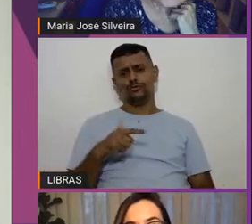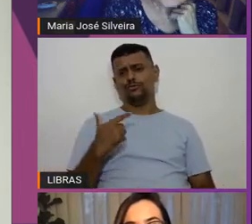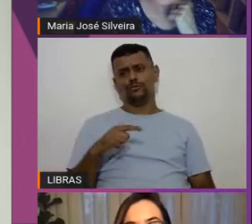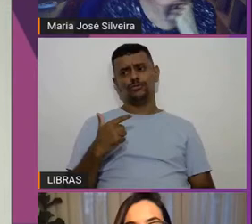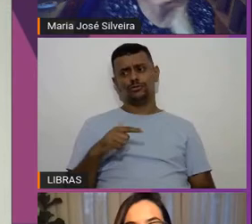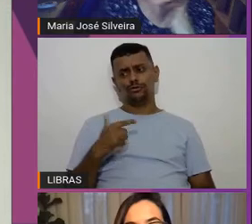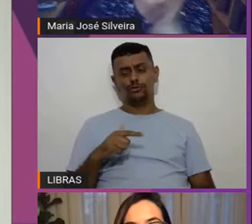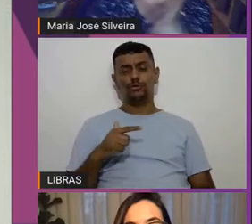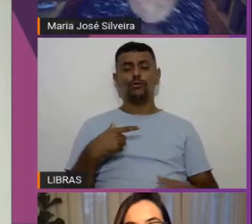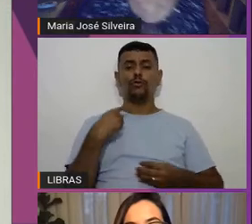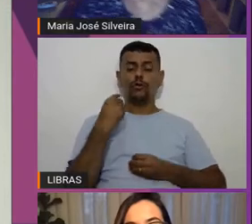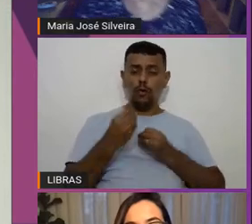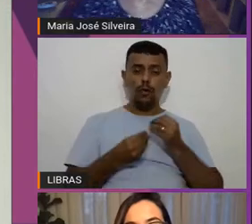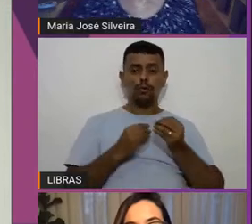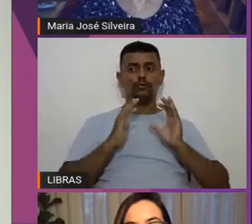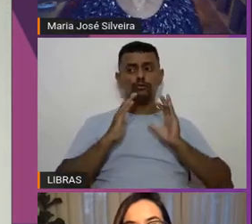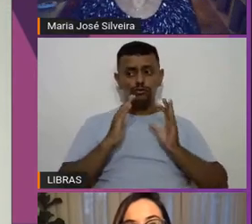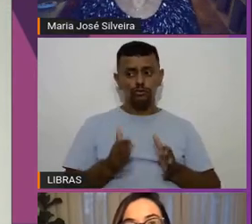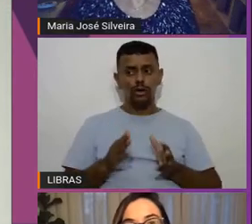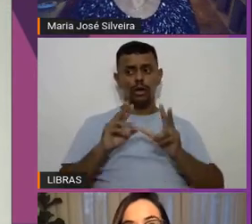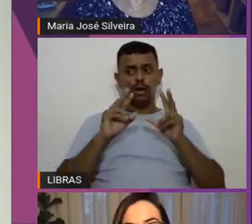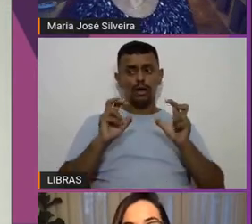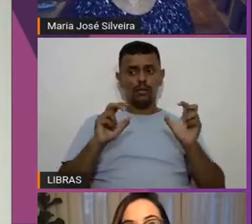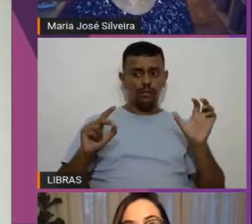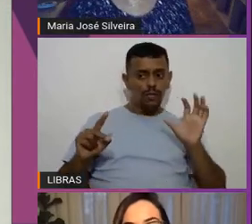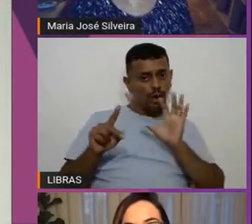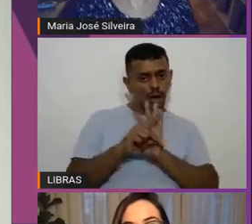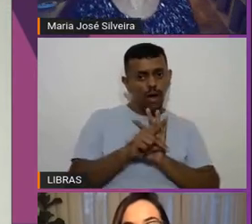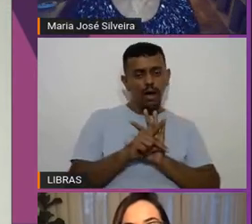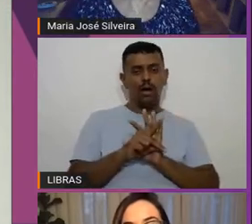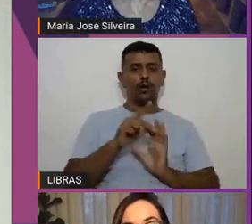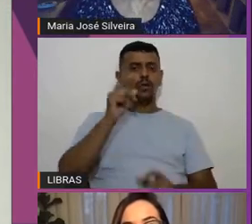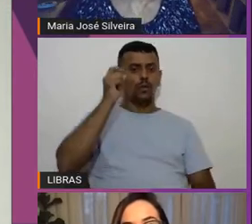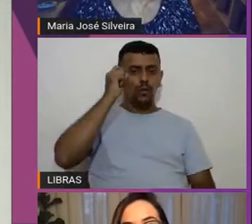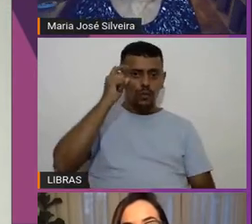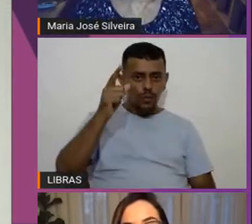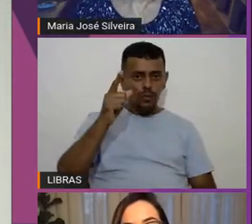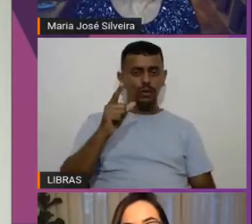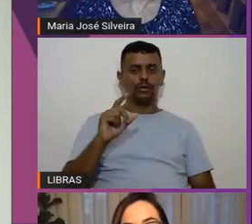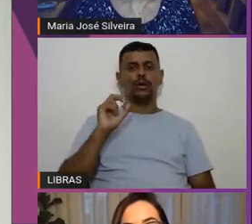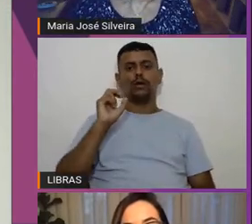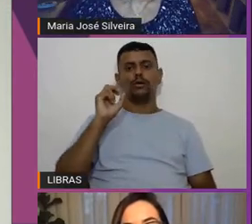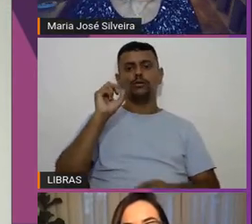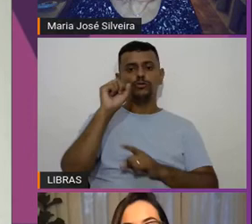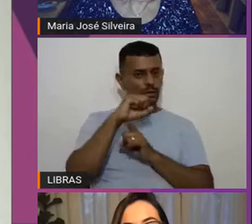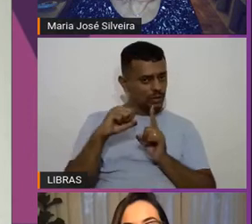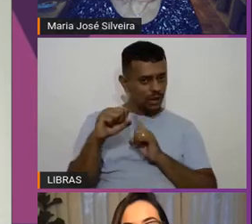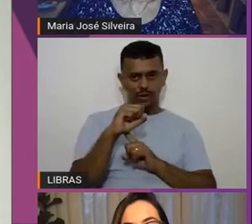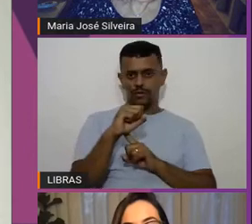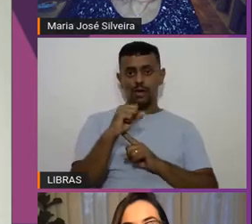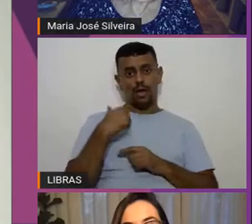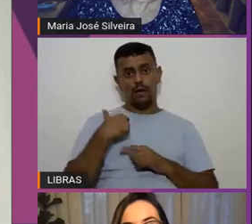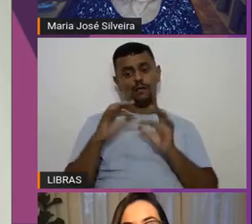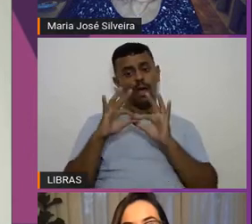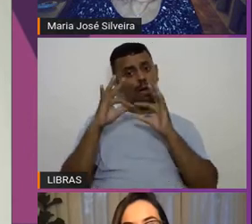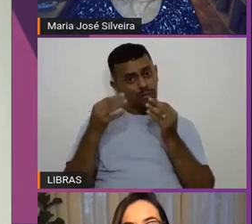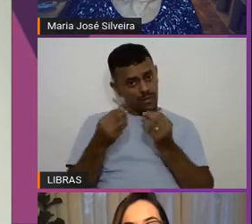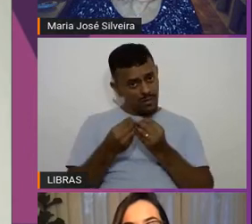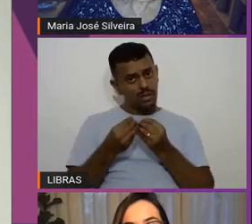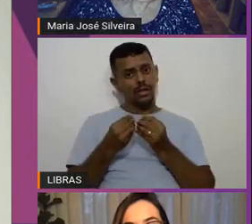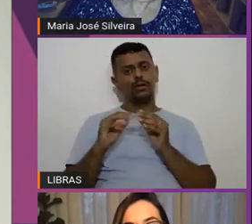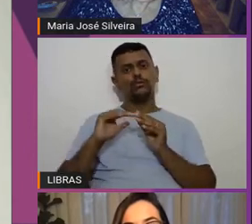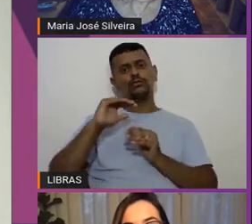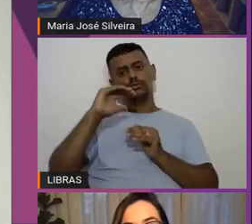de que eu sou uma cidade de imigrantes social cultural né vem de uma família de classe baixa e eu só me locomover alguns